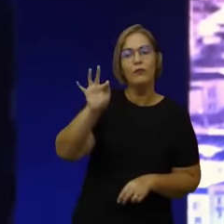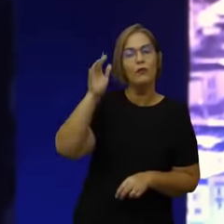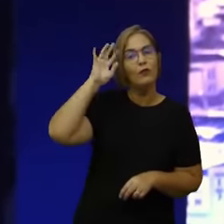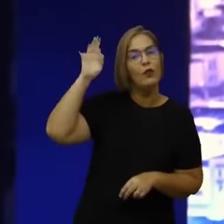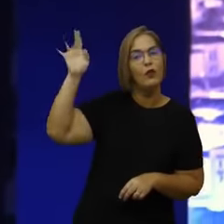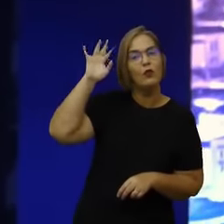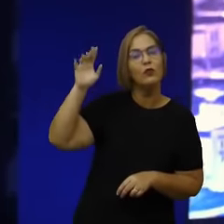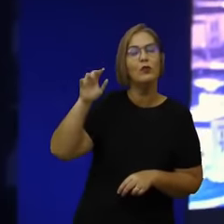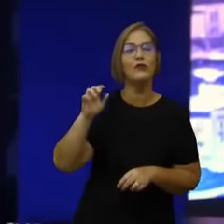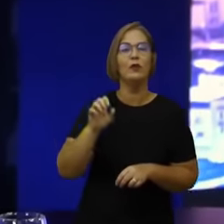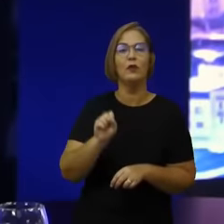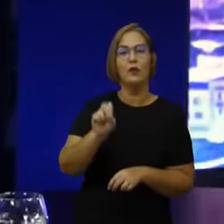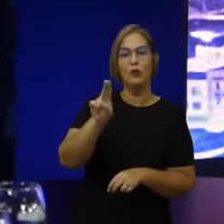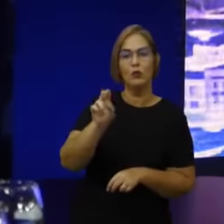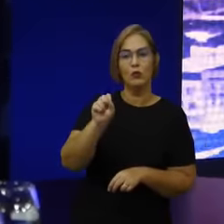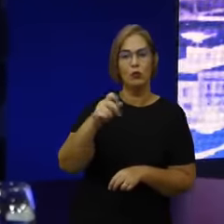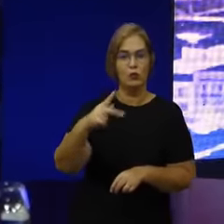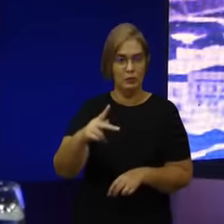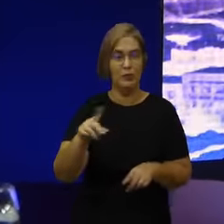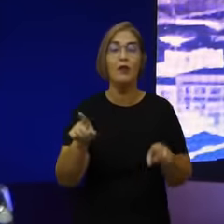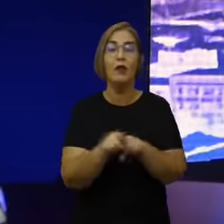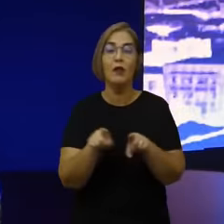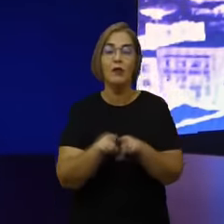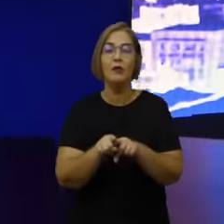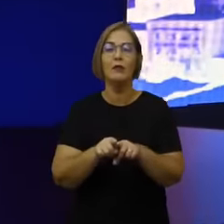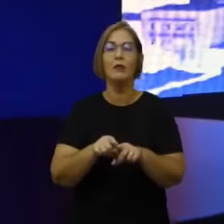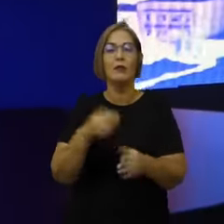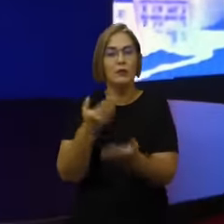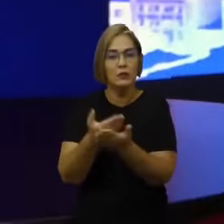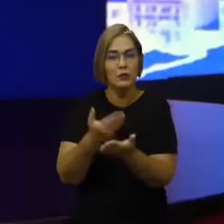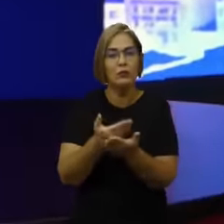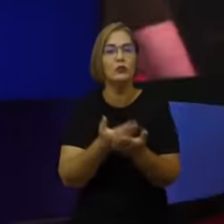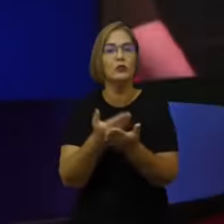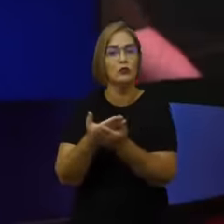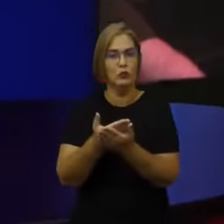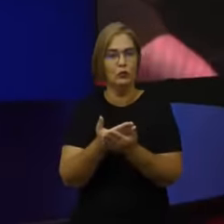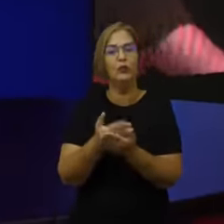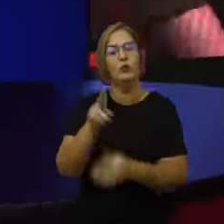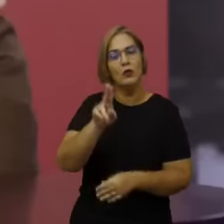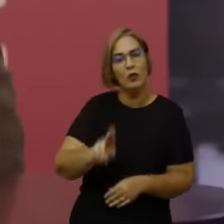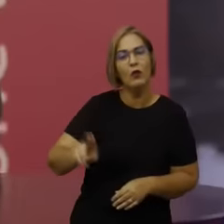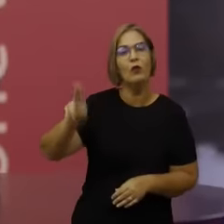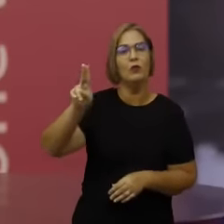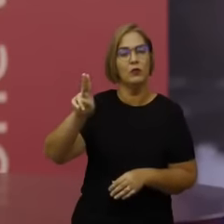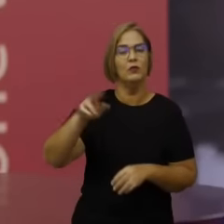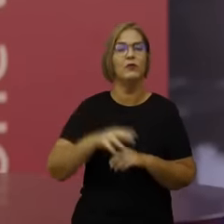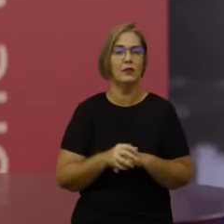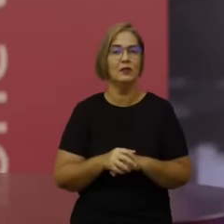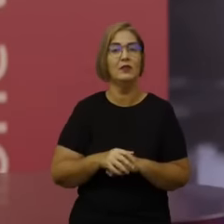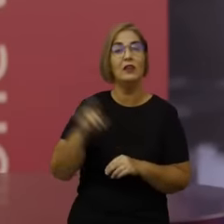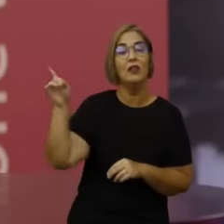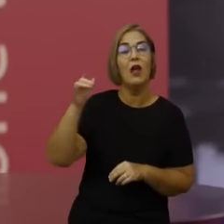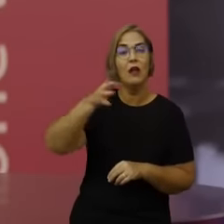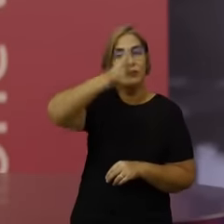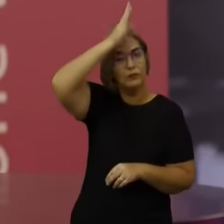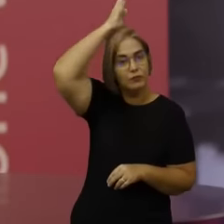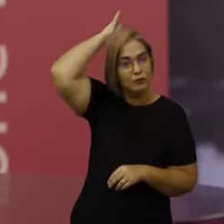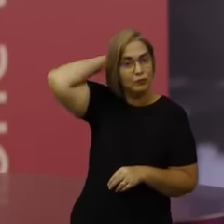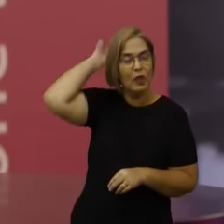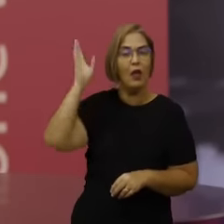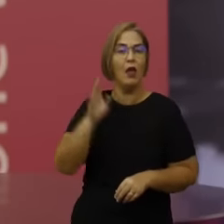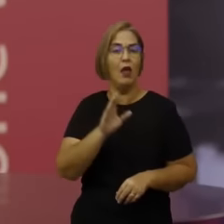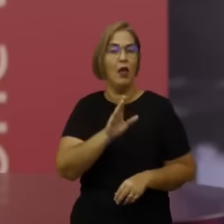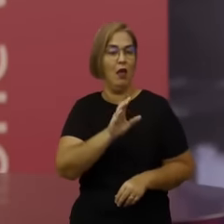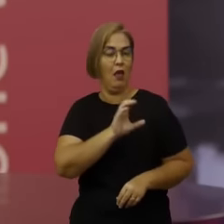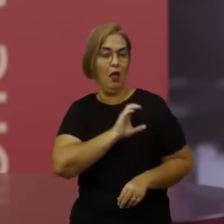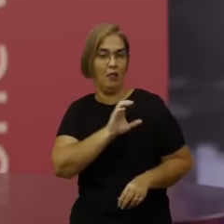de pós-doutorado na Universidade de Roma 2, Tor Vergata, e na University Laval em Quebec, no Canadá. Maurício, seja